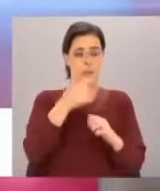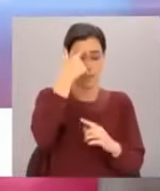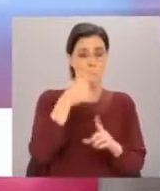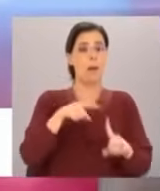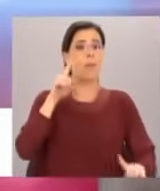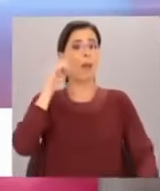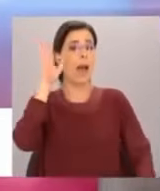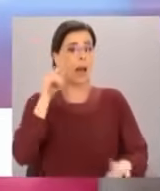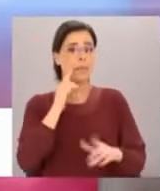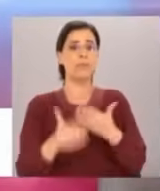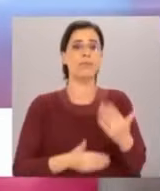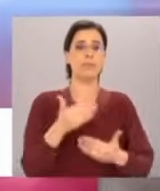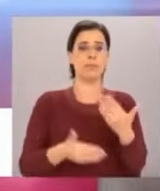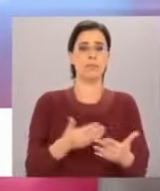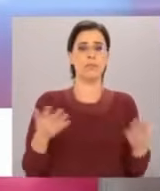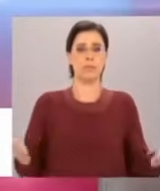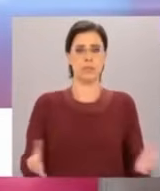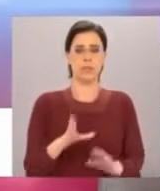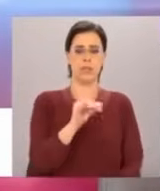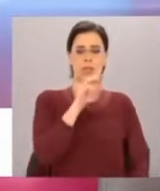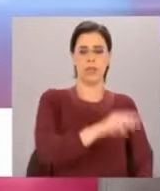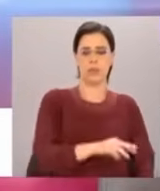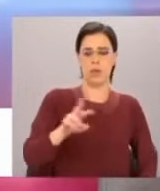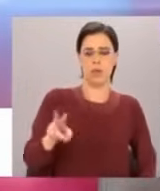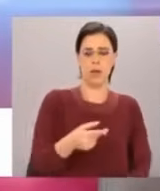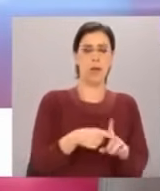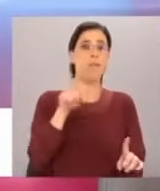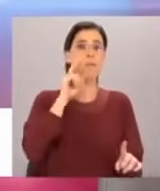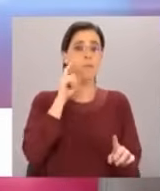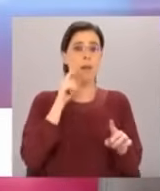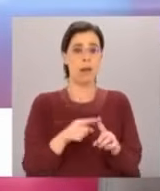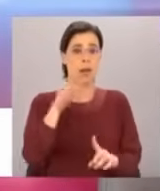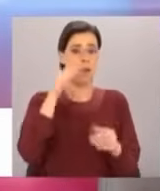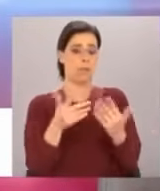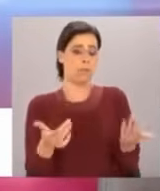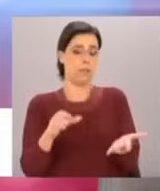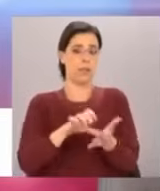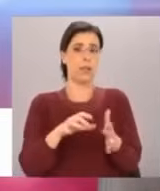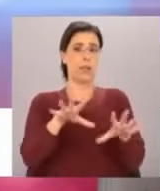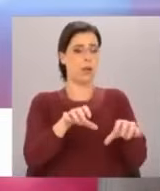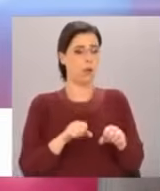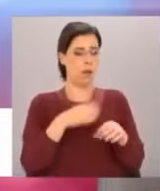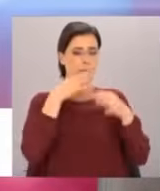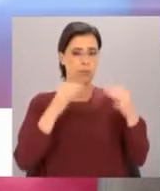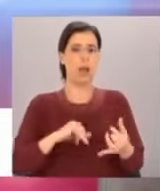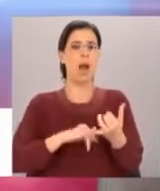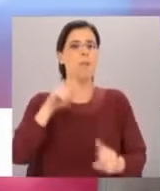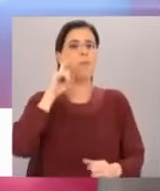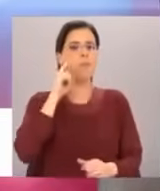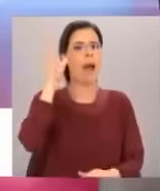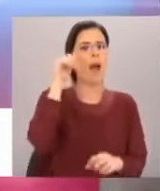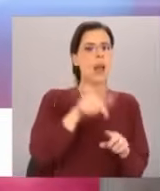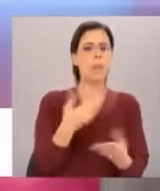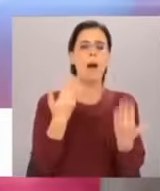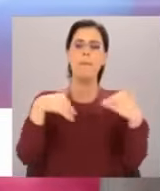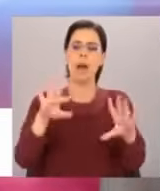na proteção animal temos feito avançar nomeadamente os 10 milhões de euros não só para a proteção a nível dos centros de recolha oficial da Associação de Proteção animal